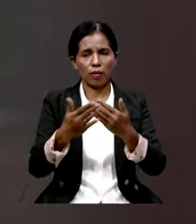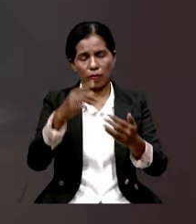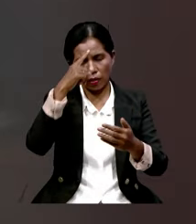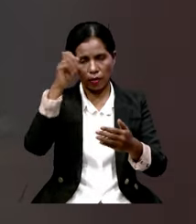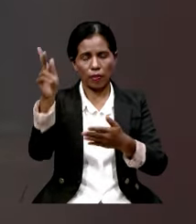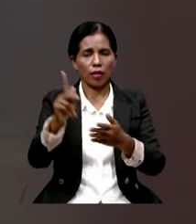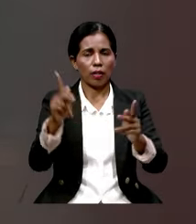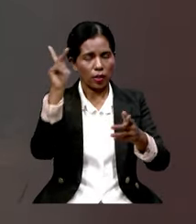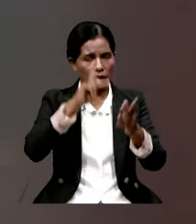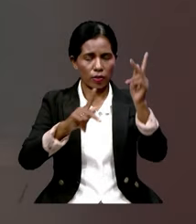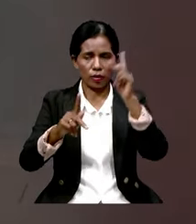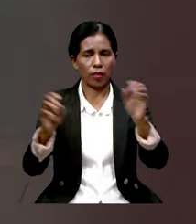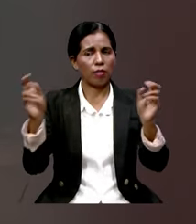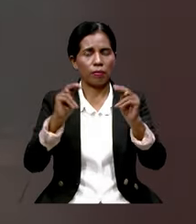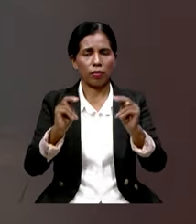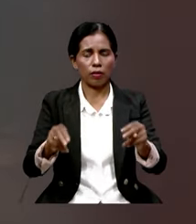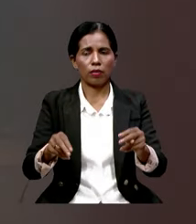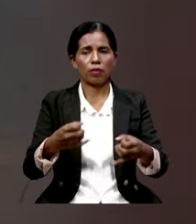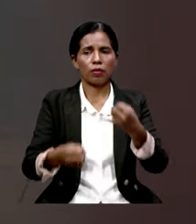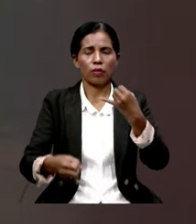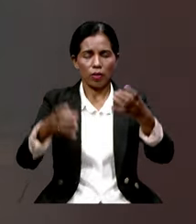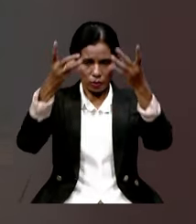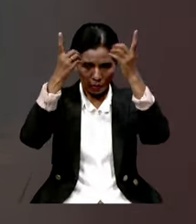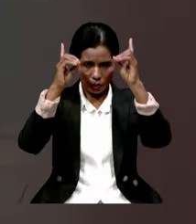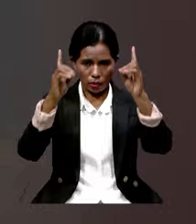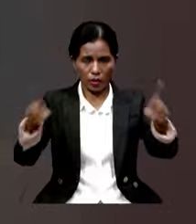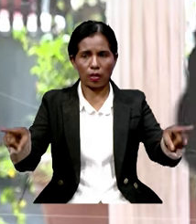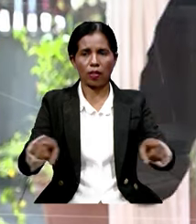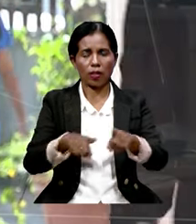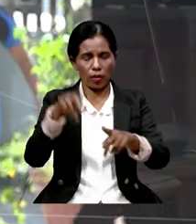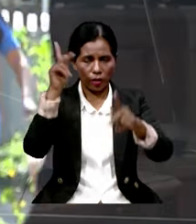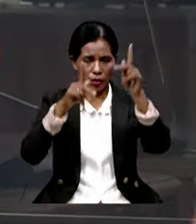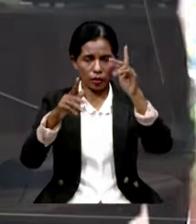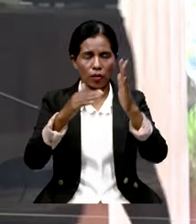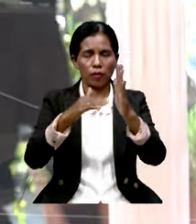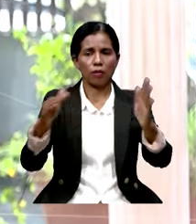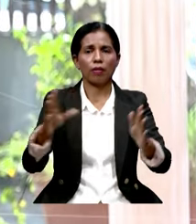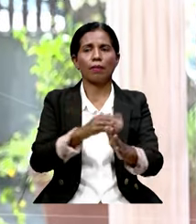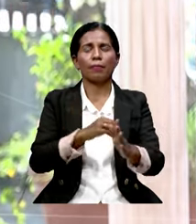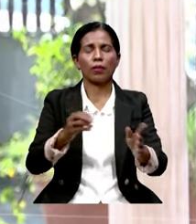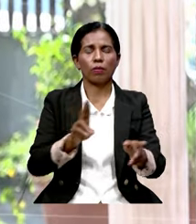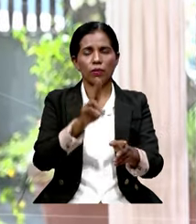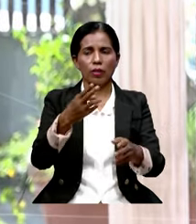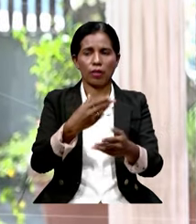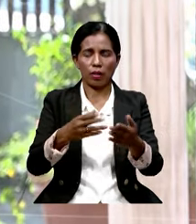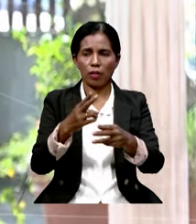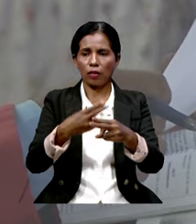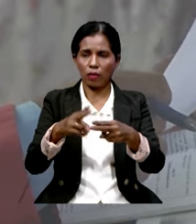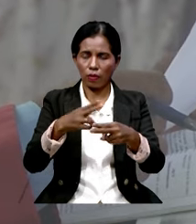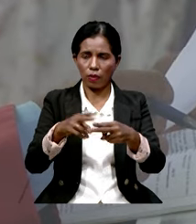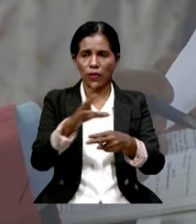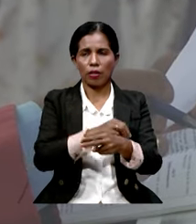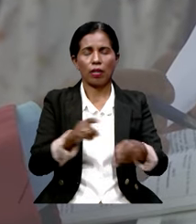balo lolos la precisa zuis coletivo atu Sidi hanesan caso contrabando arma branca no selutan nebe